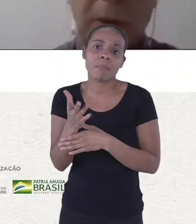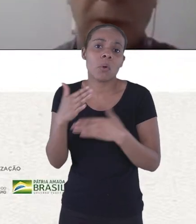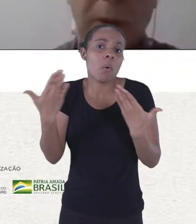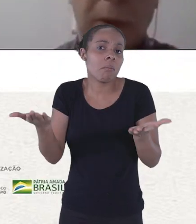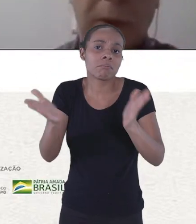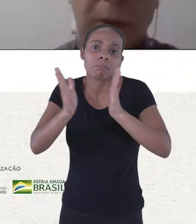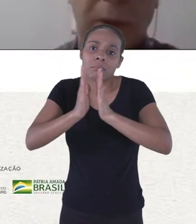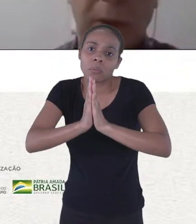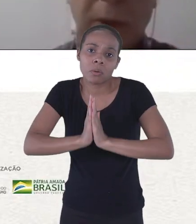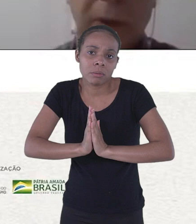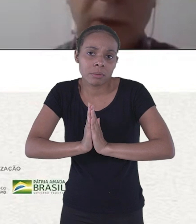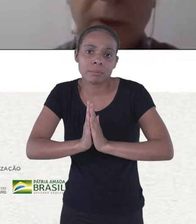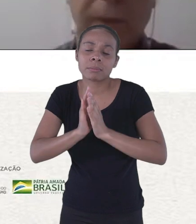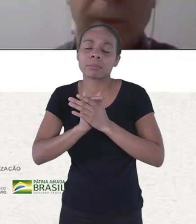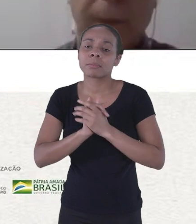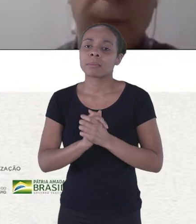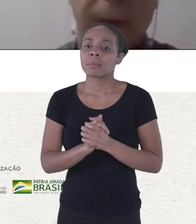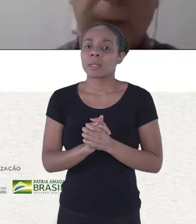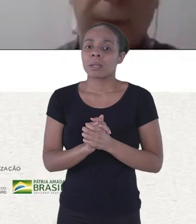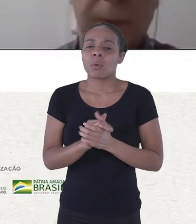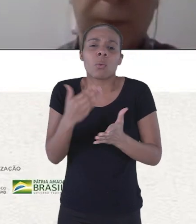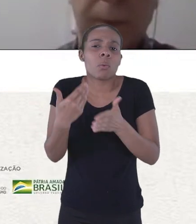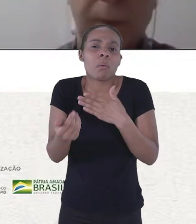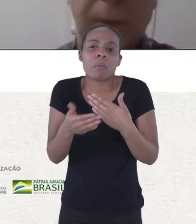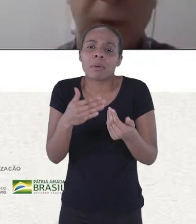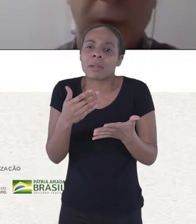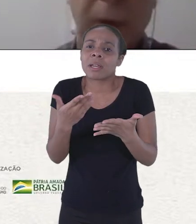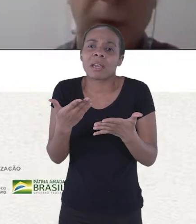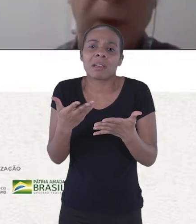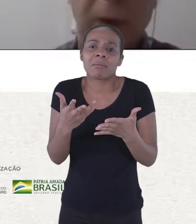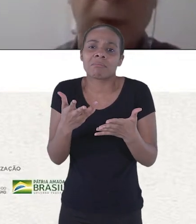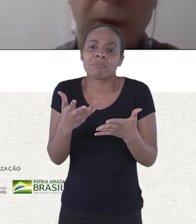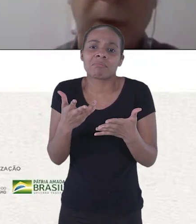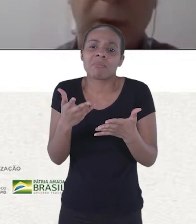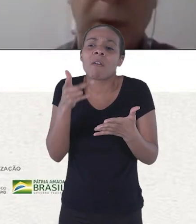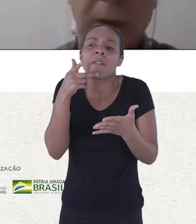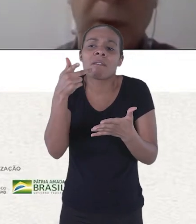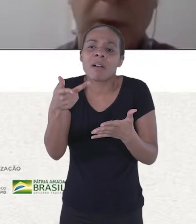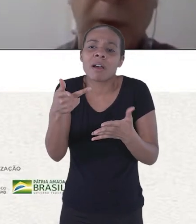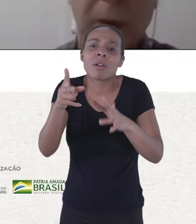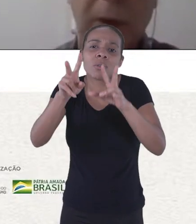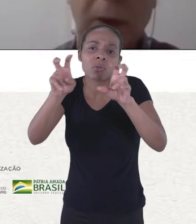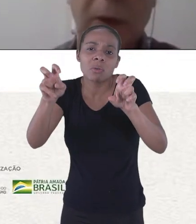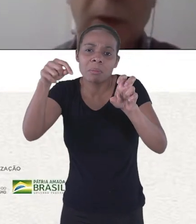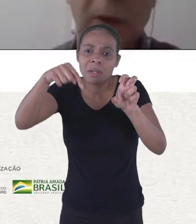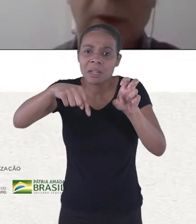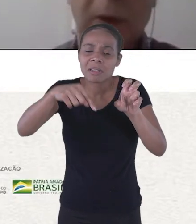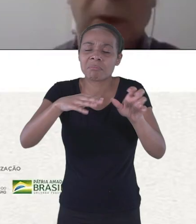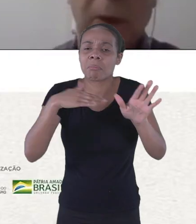oração, qualquer palavra a respeito desse acontecimento.